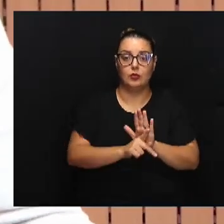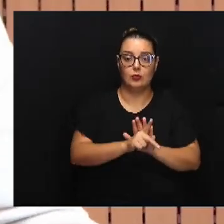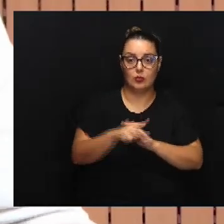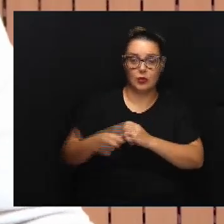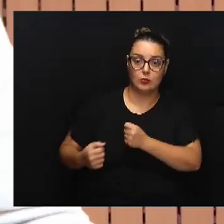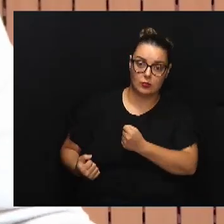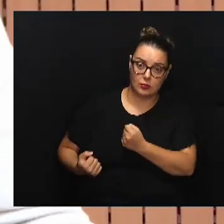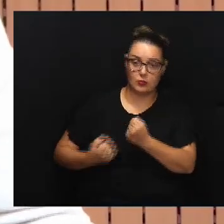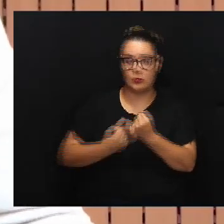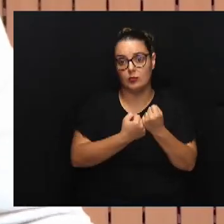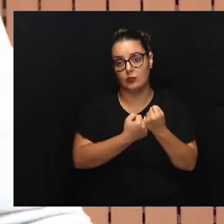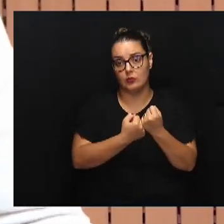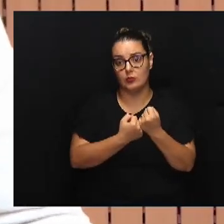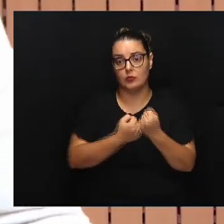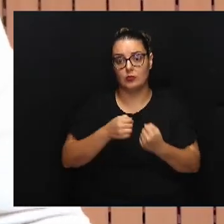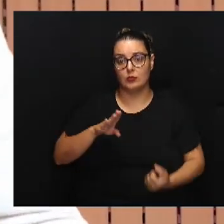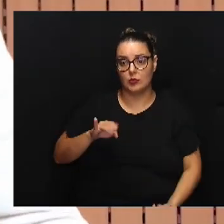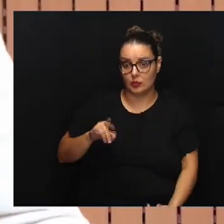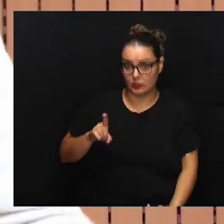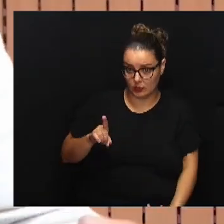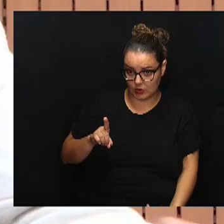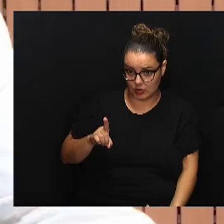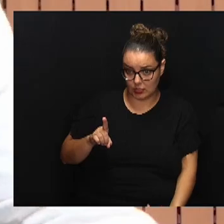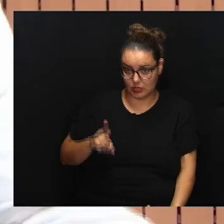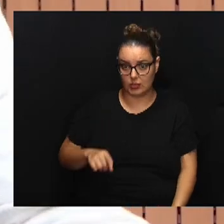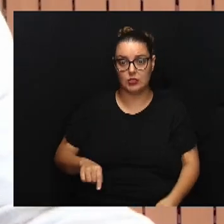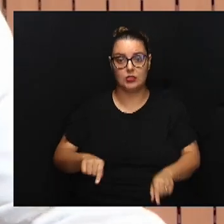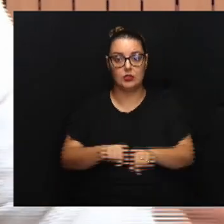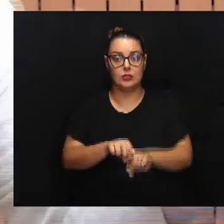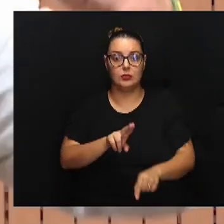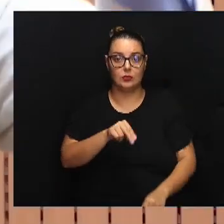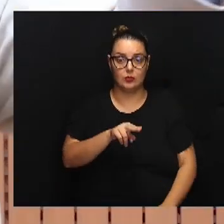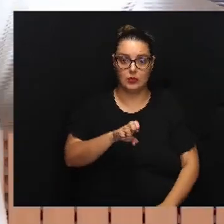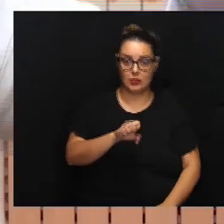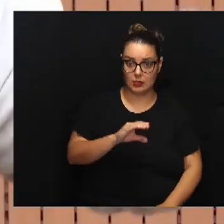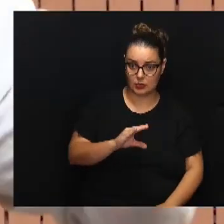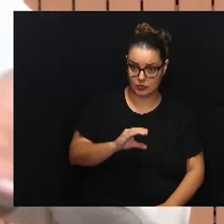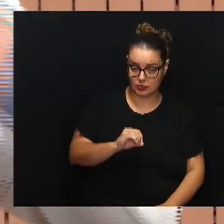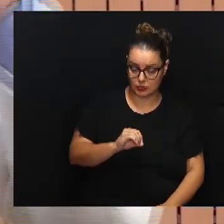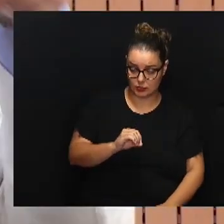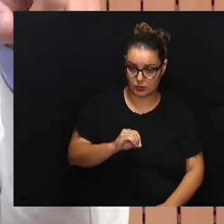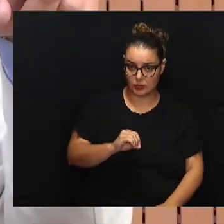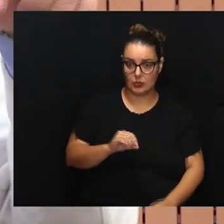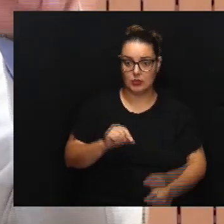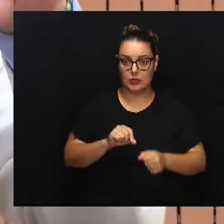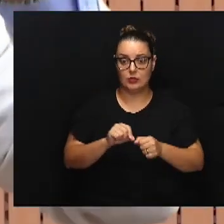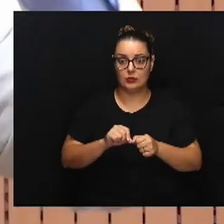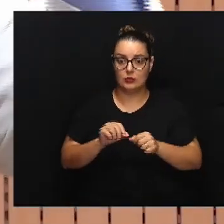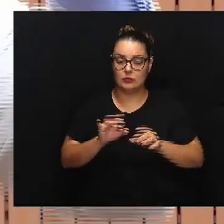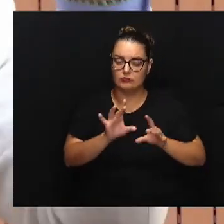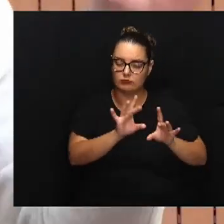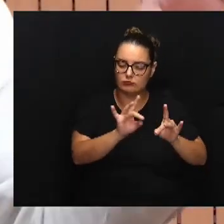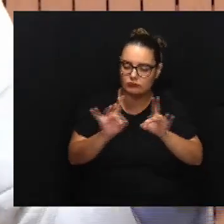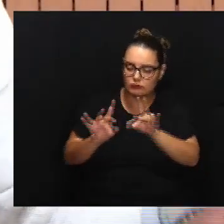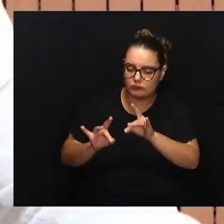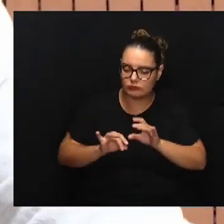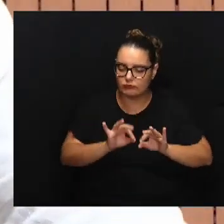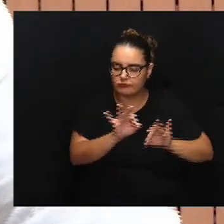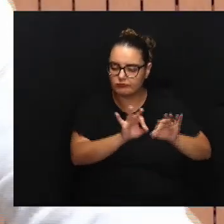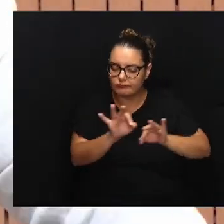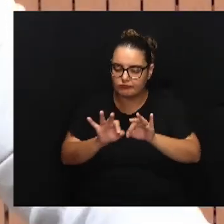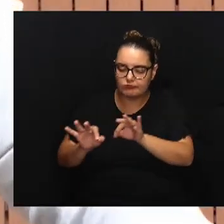apoiado pelo BID e pela Unesco. Então, foi feito todo um desenho com